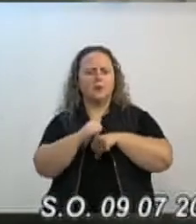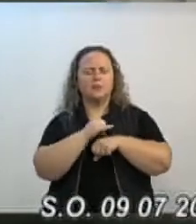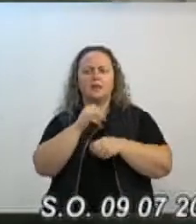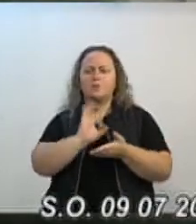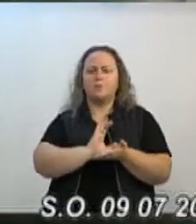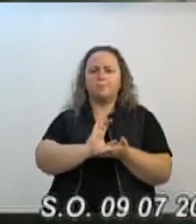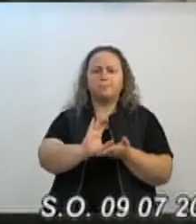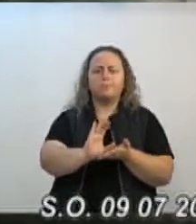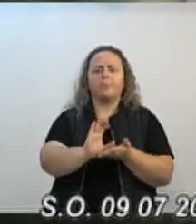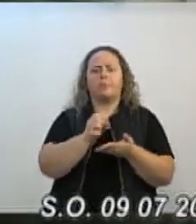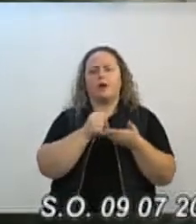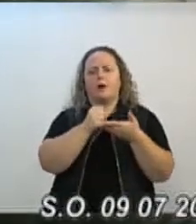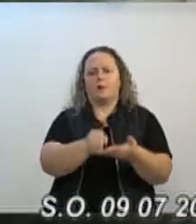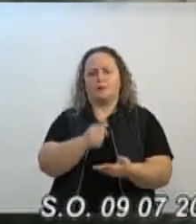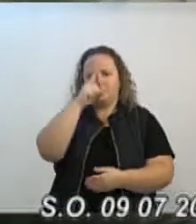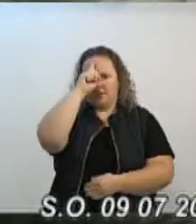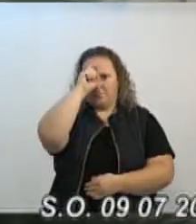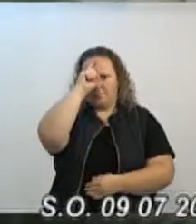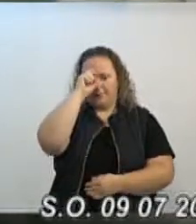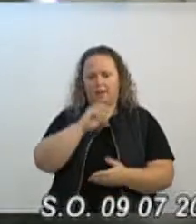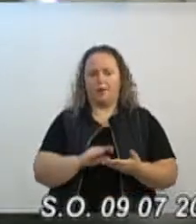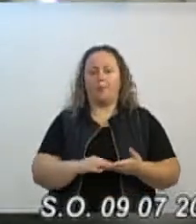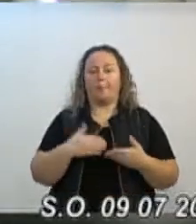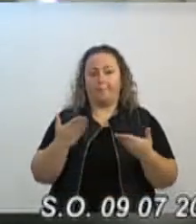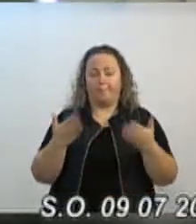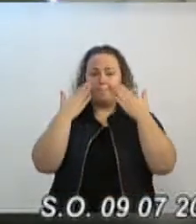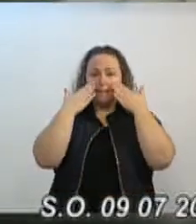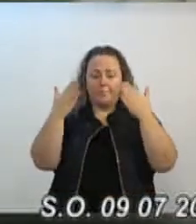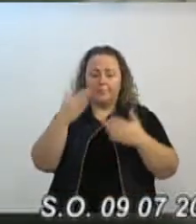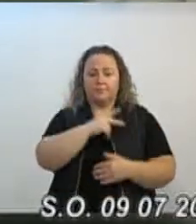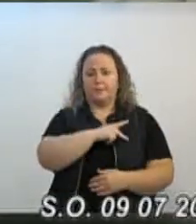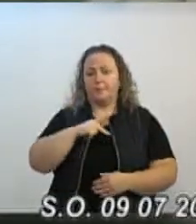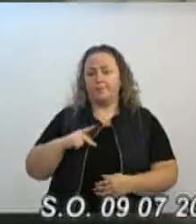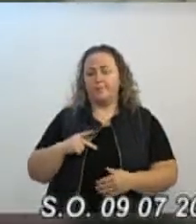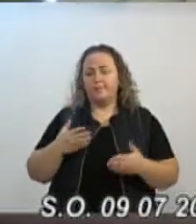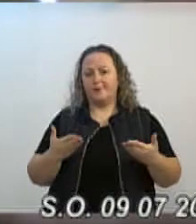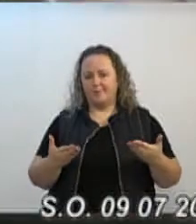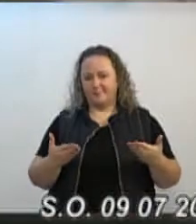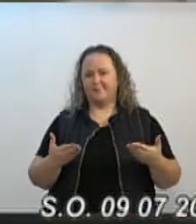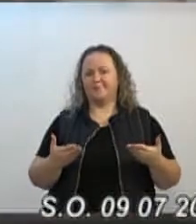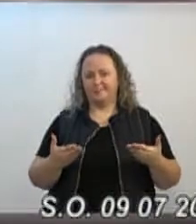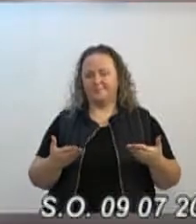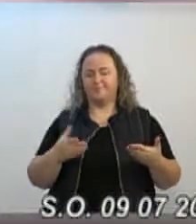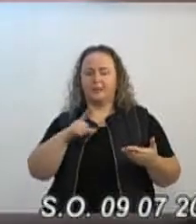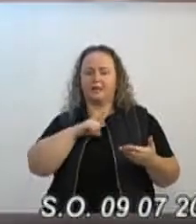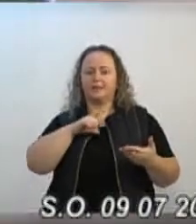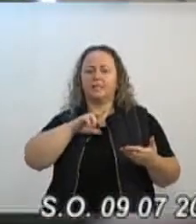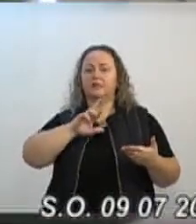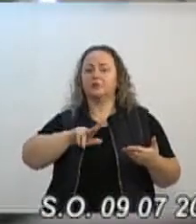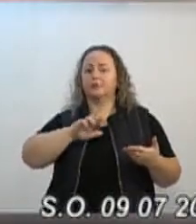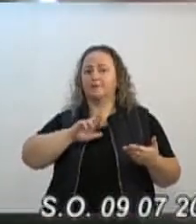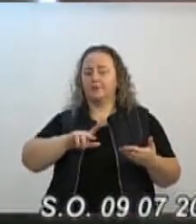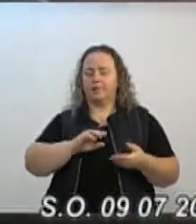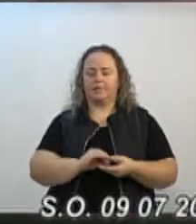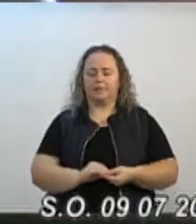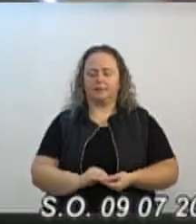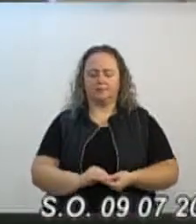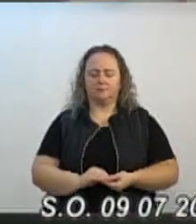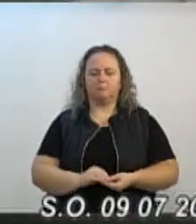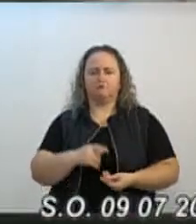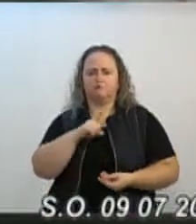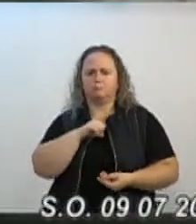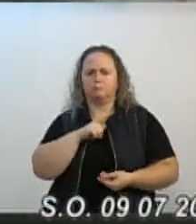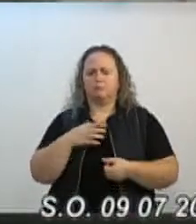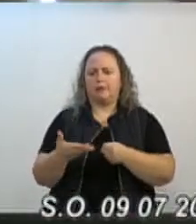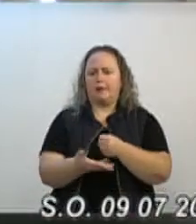quando você faz um ato público, né? Porque eu acho o seguinte, são duas coisas diferentes. O prefeito lá chamar os vereadores da base por